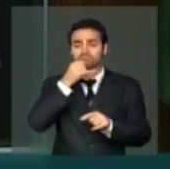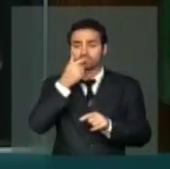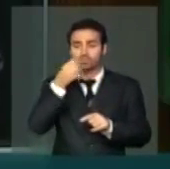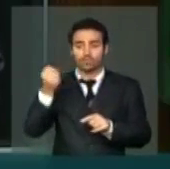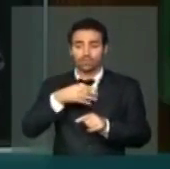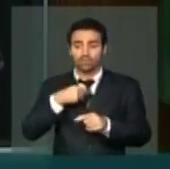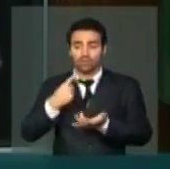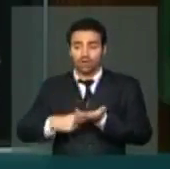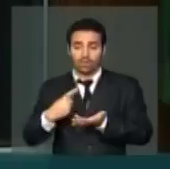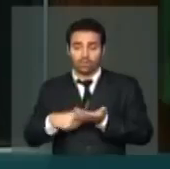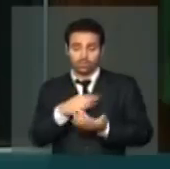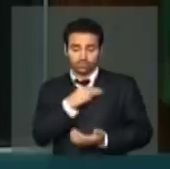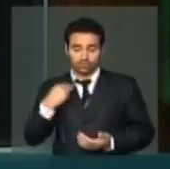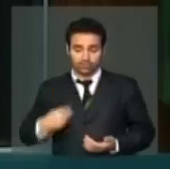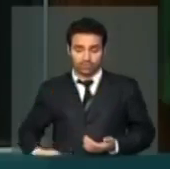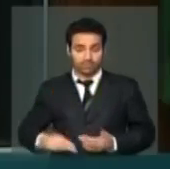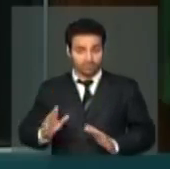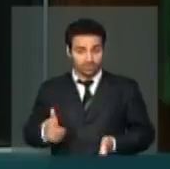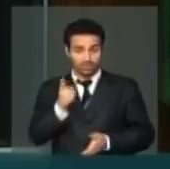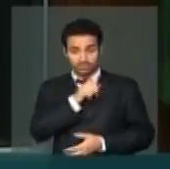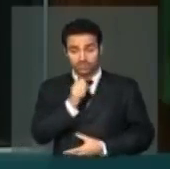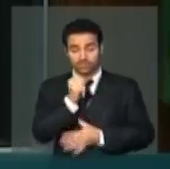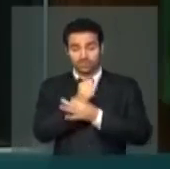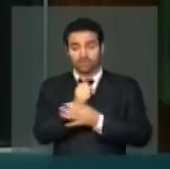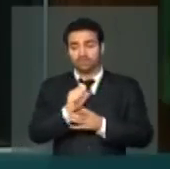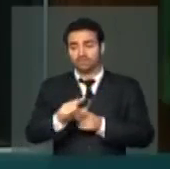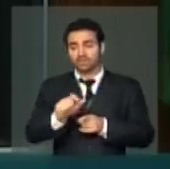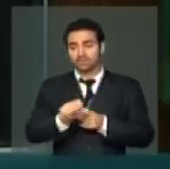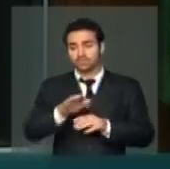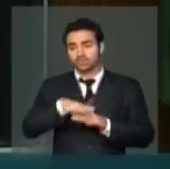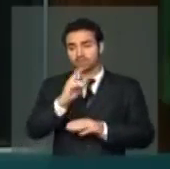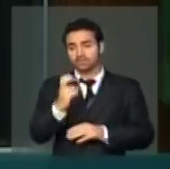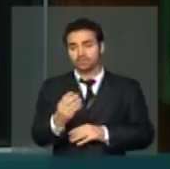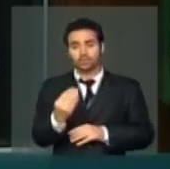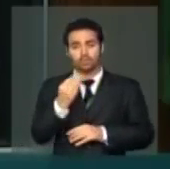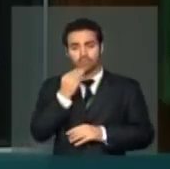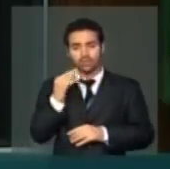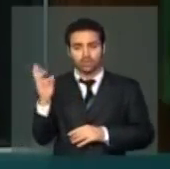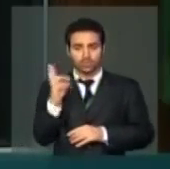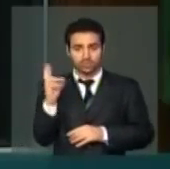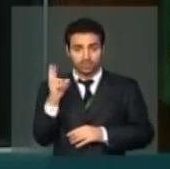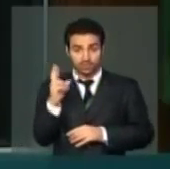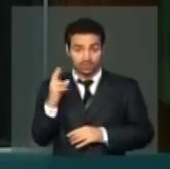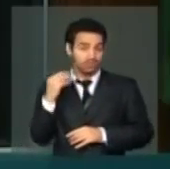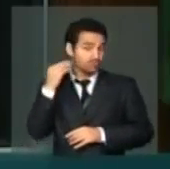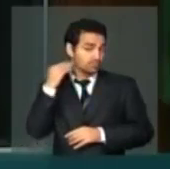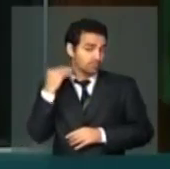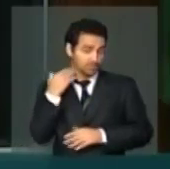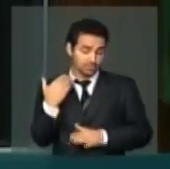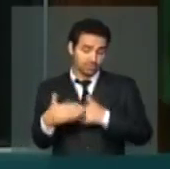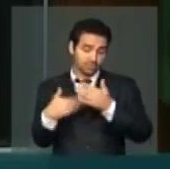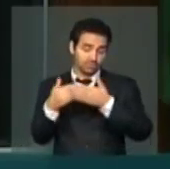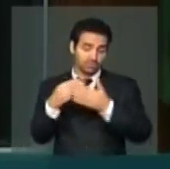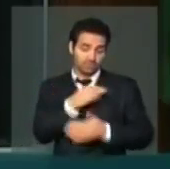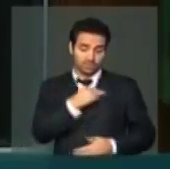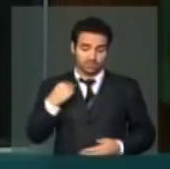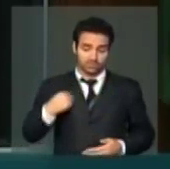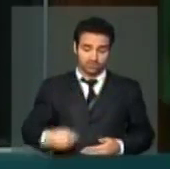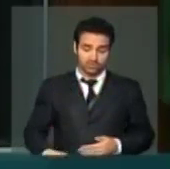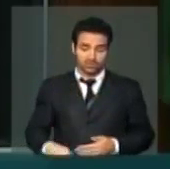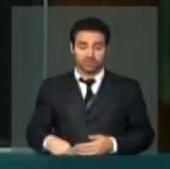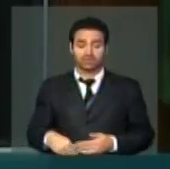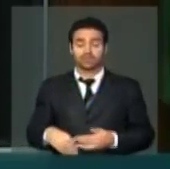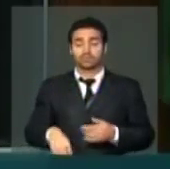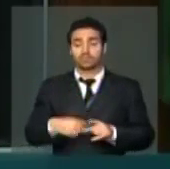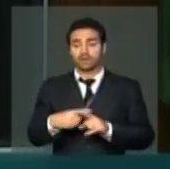acordo com a China está assegurado o financiamento de mais de 5 bilhões de reais pelo Banco do Desenvolvimento da China, além